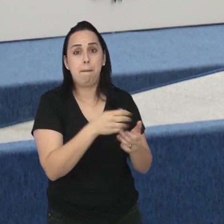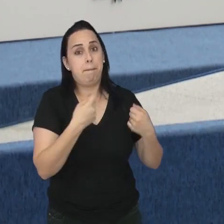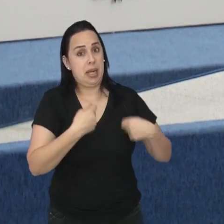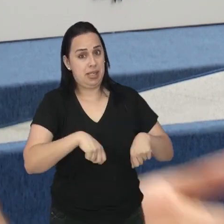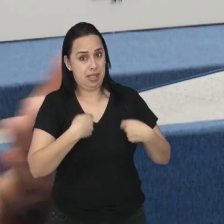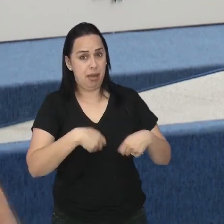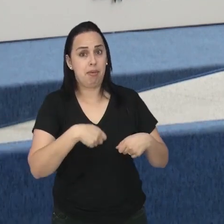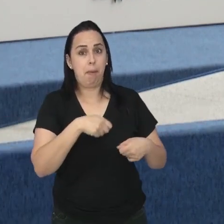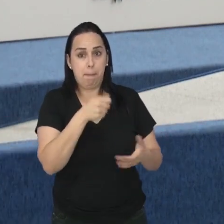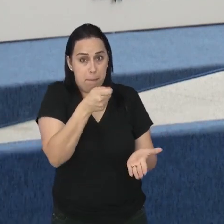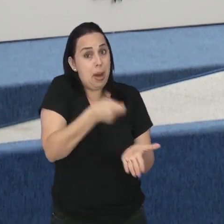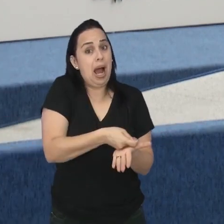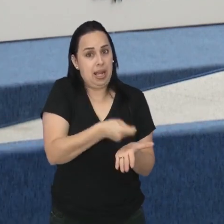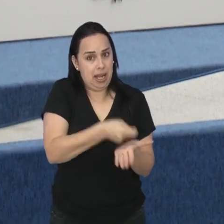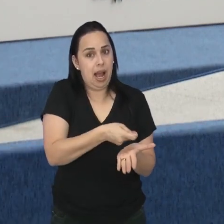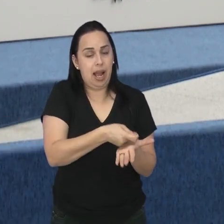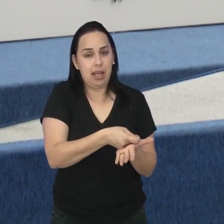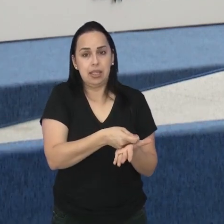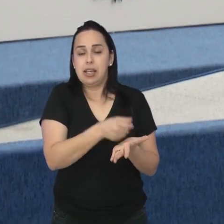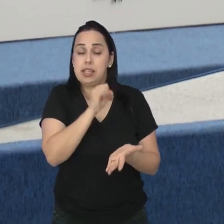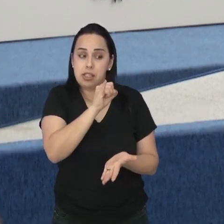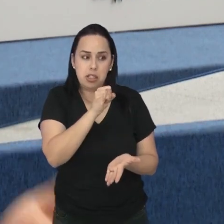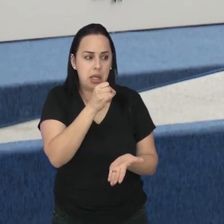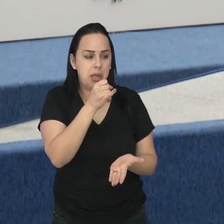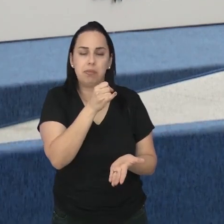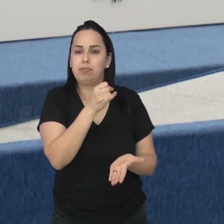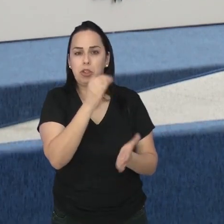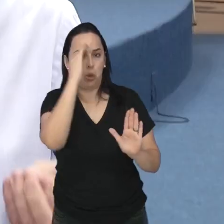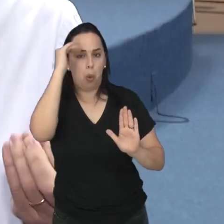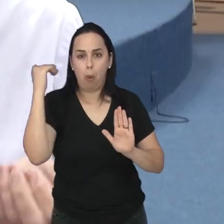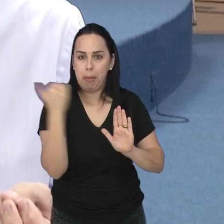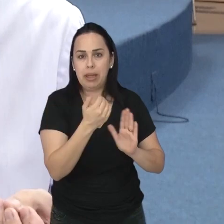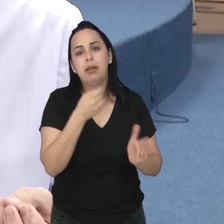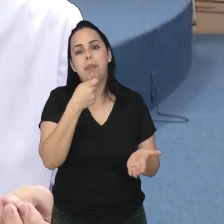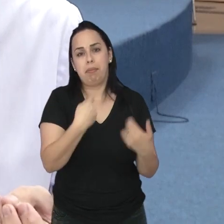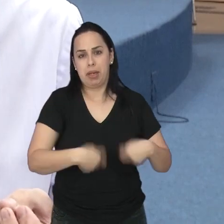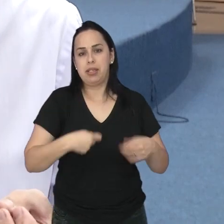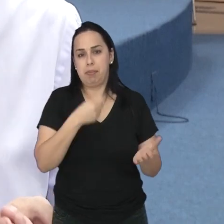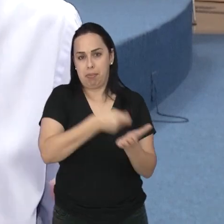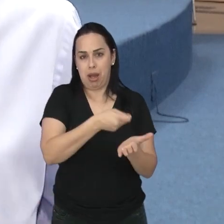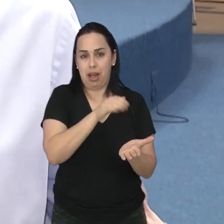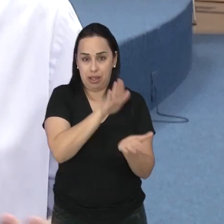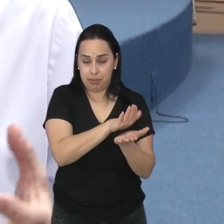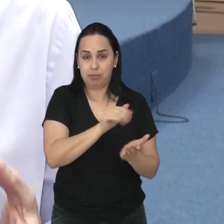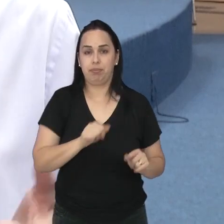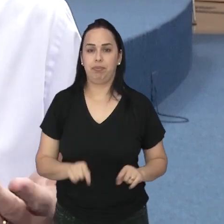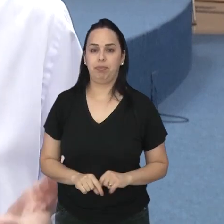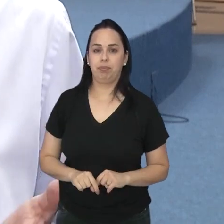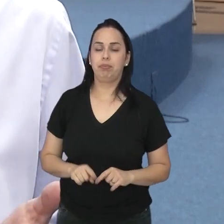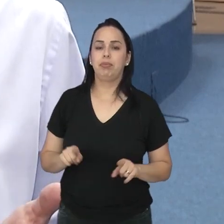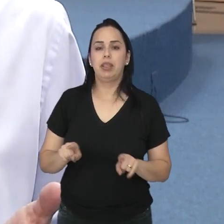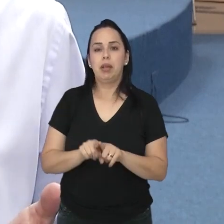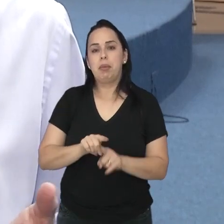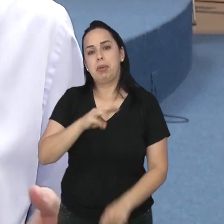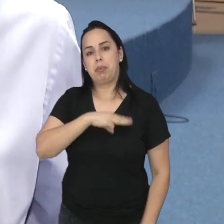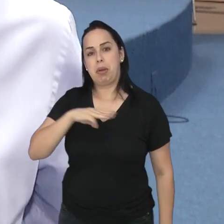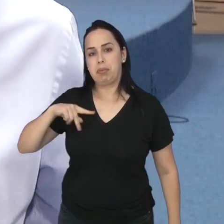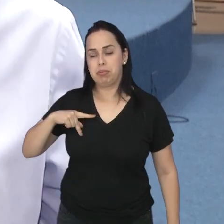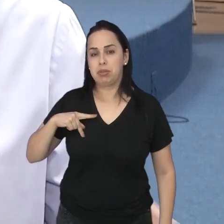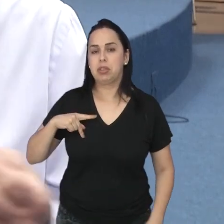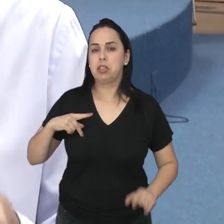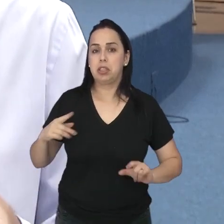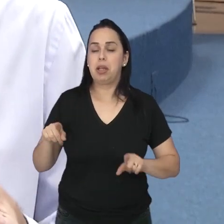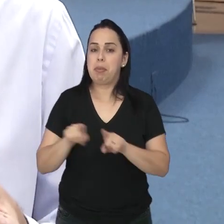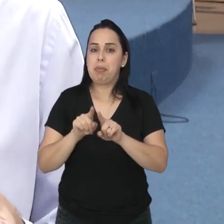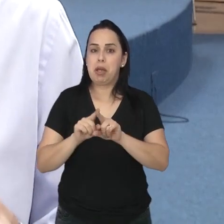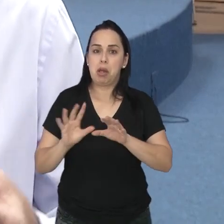Sabesp realmente venha a pagar para o município, caso ela não cumpra. Precisa haver uma apuração por parte do Ministério da ação